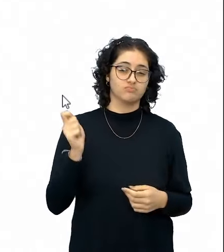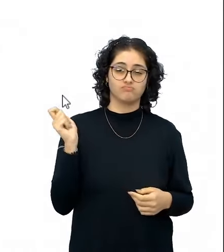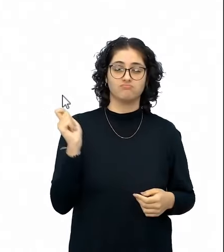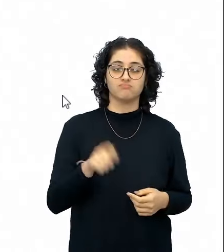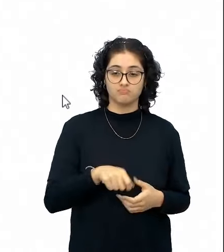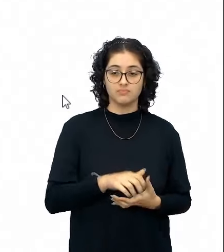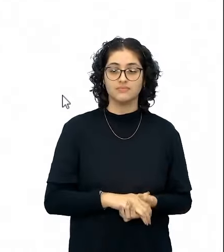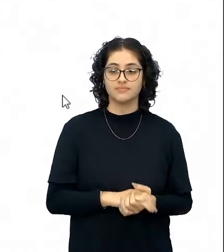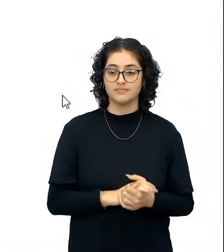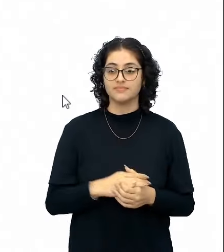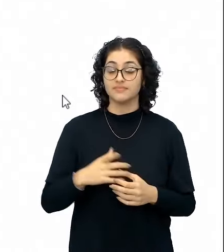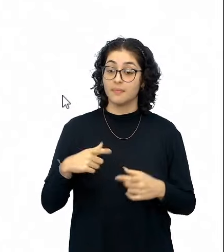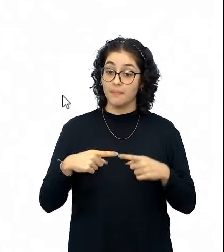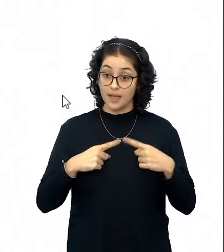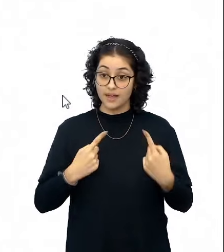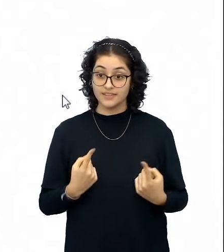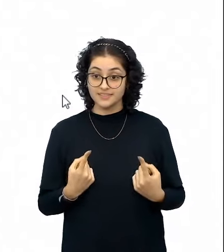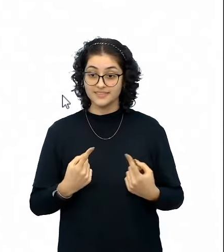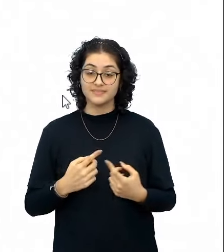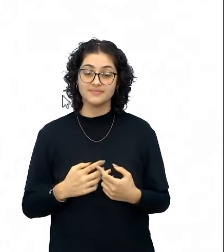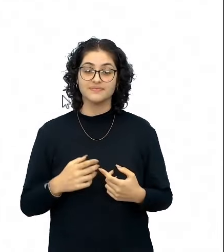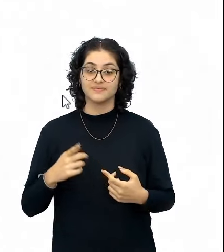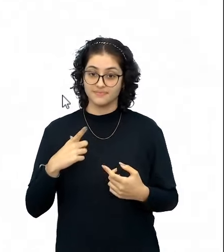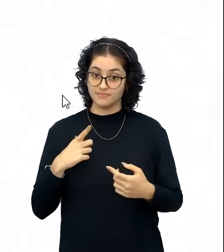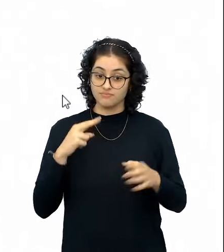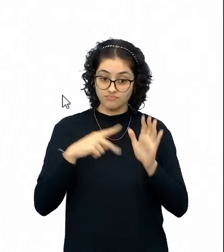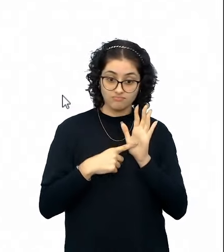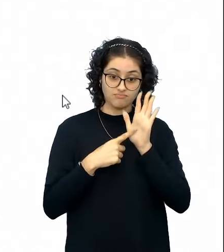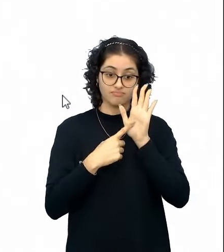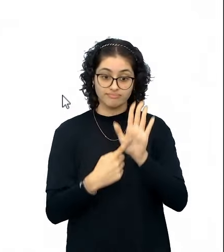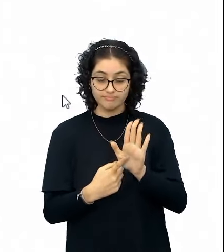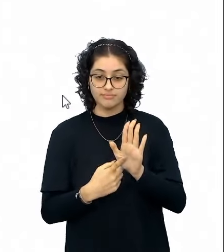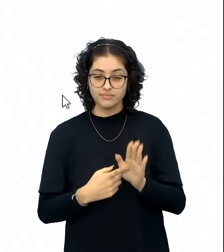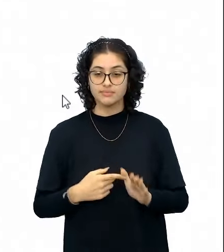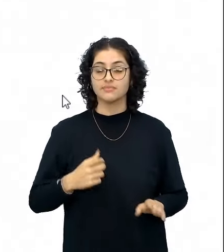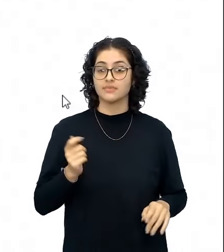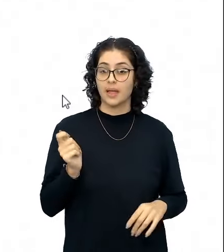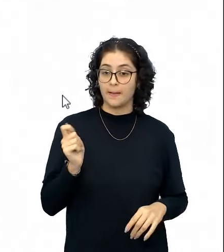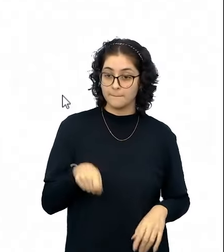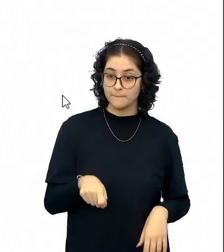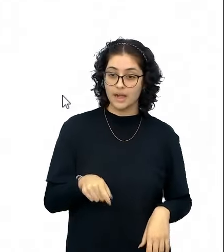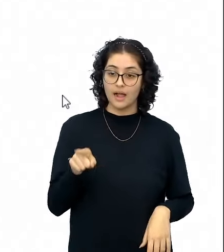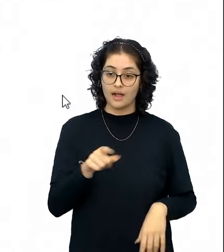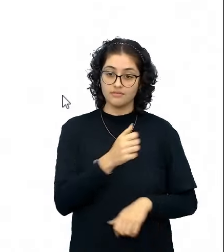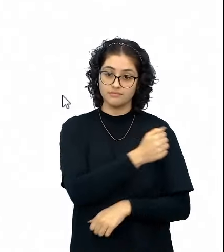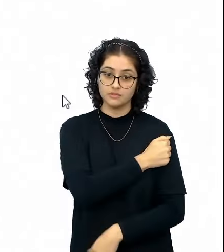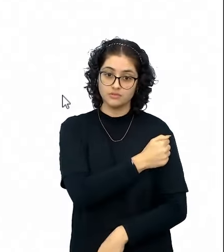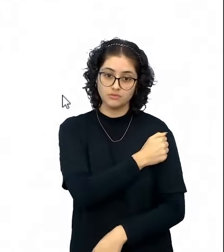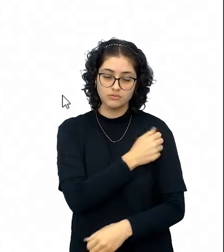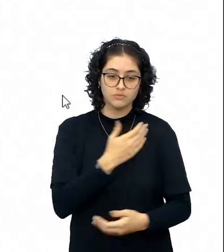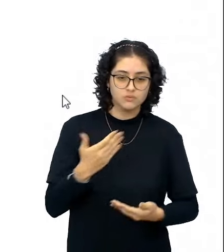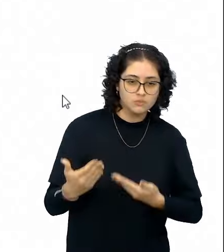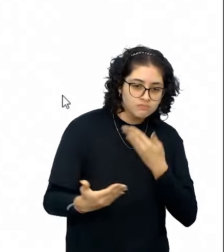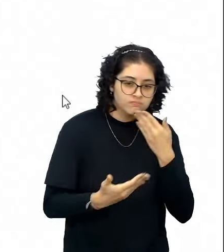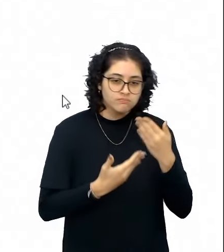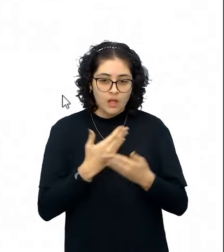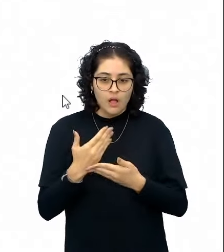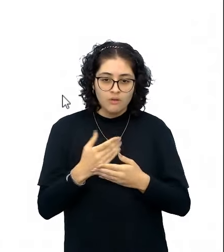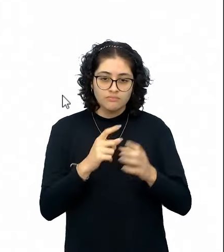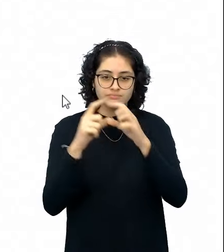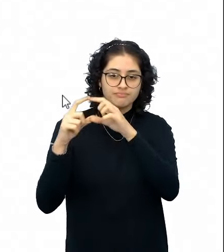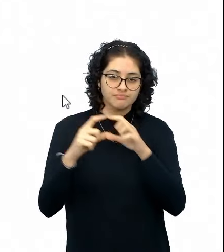isso, mas a proposta aqui baseia-se nisso e faz com que o aluno se familiarize tanto com história em